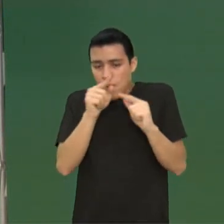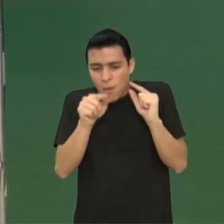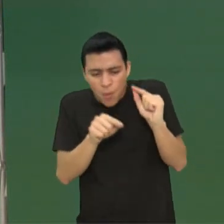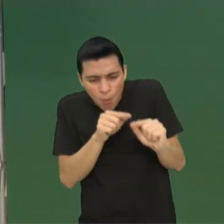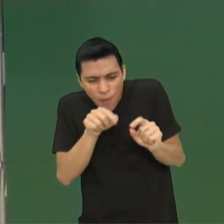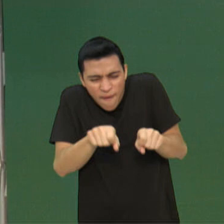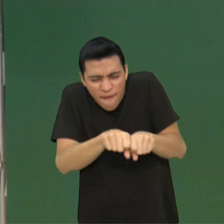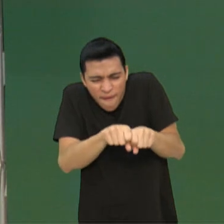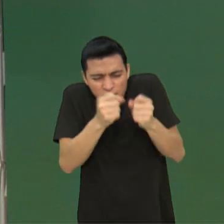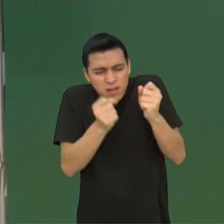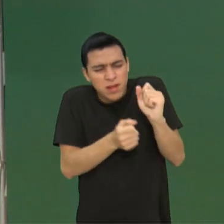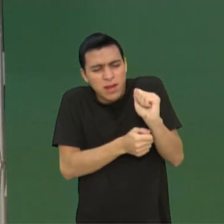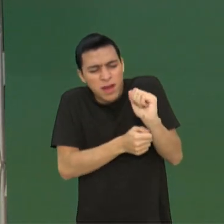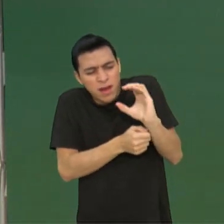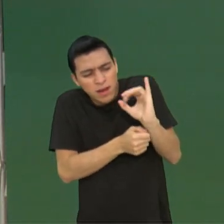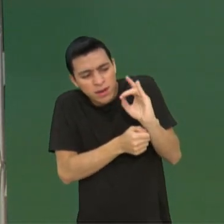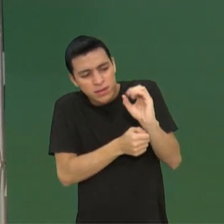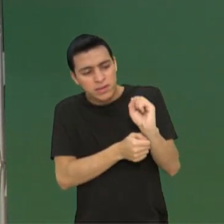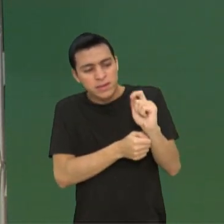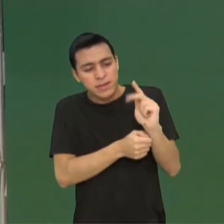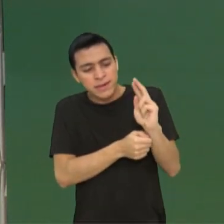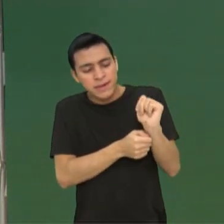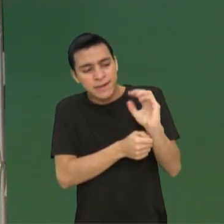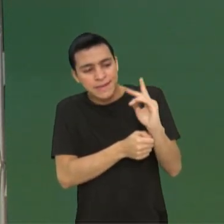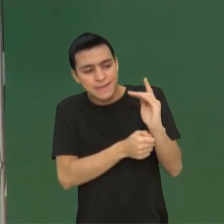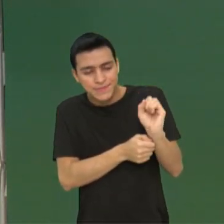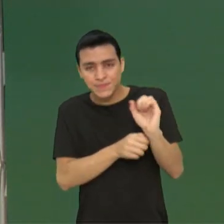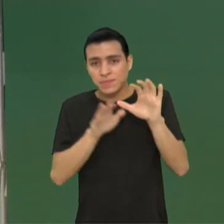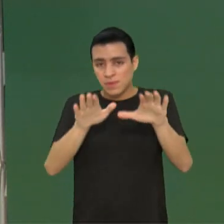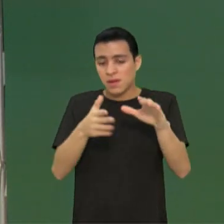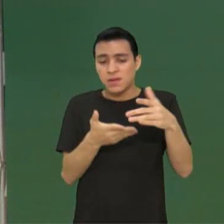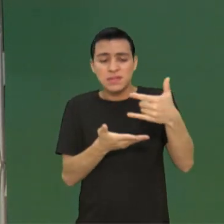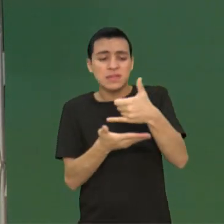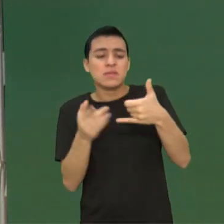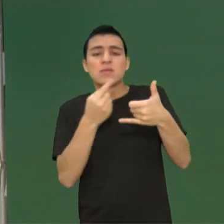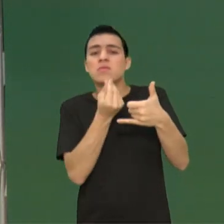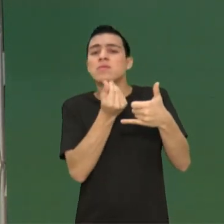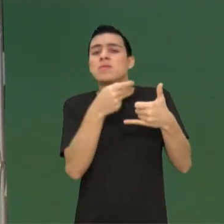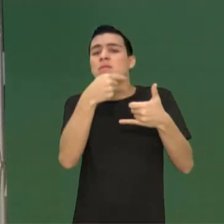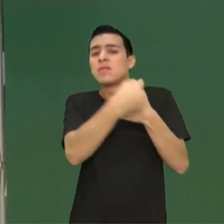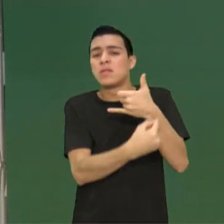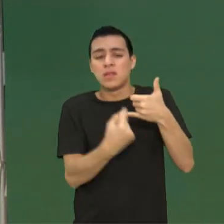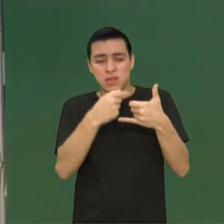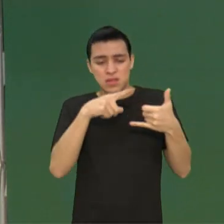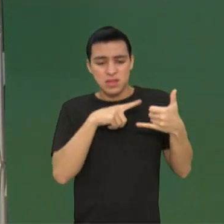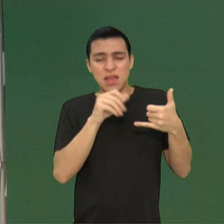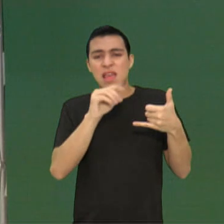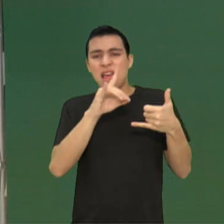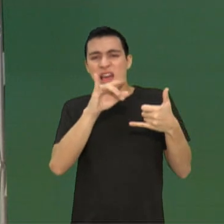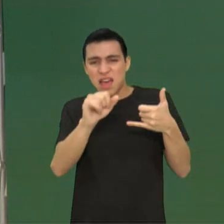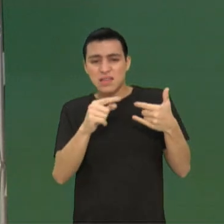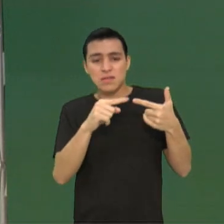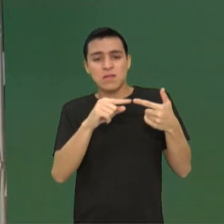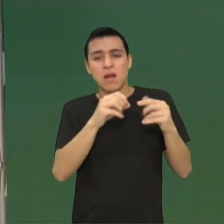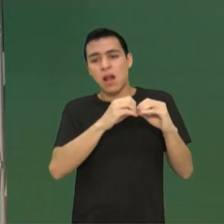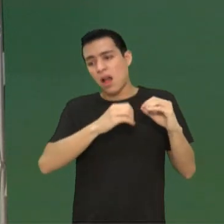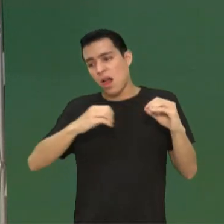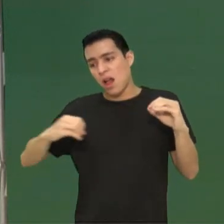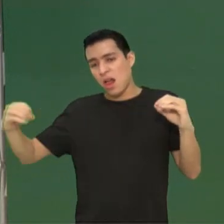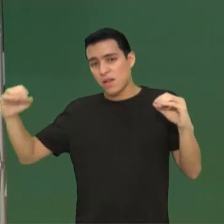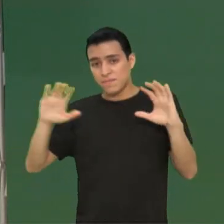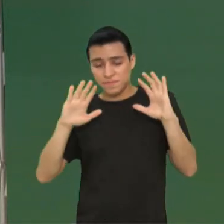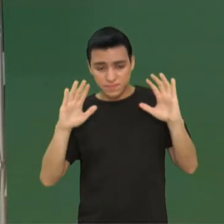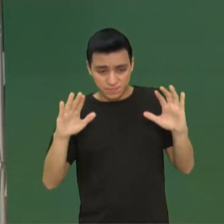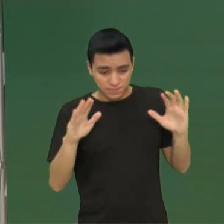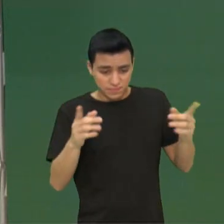ácidos graxos. A maior parte dos lipídios tem na sua composição ácidos graxos de cadeia longa. Os